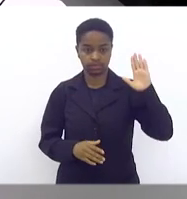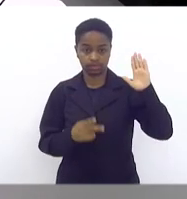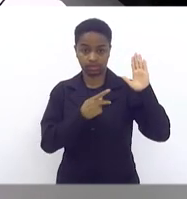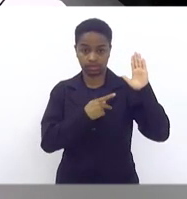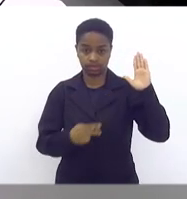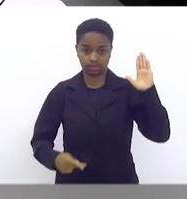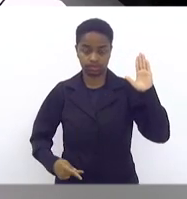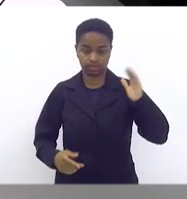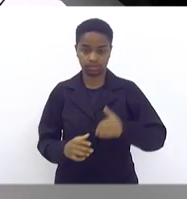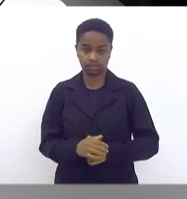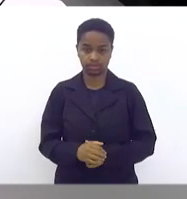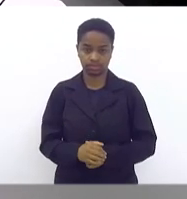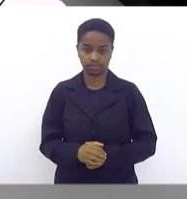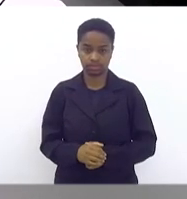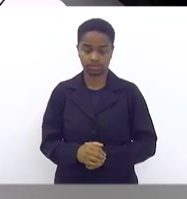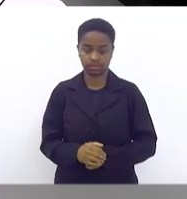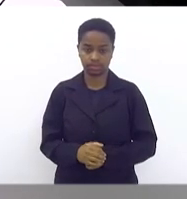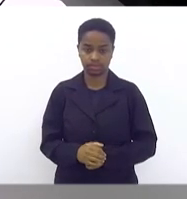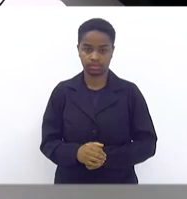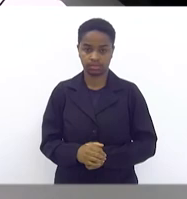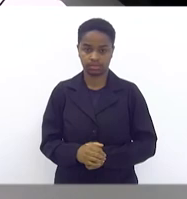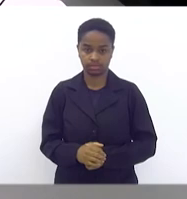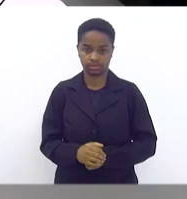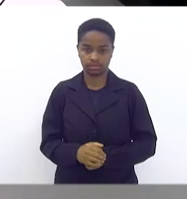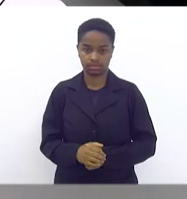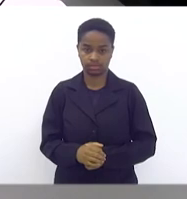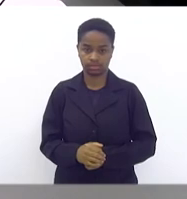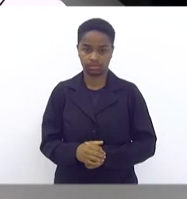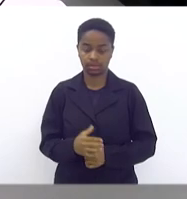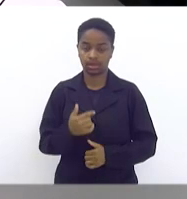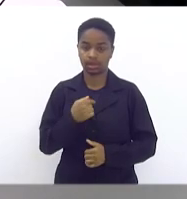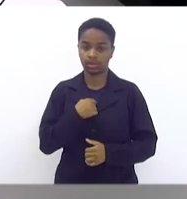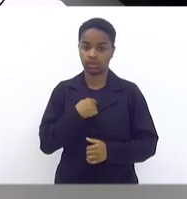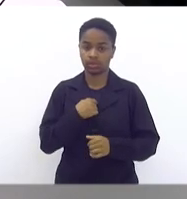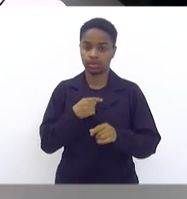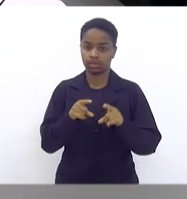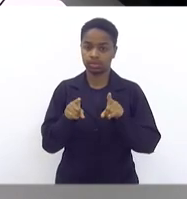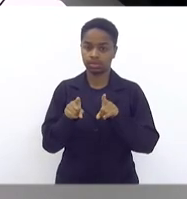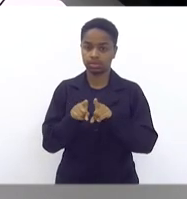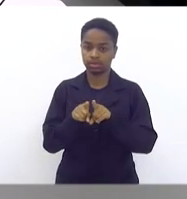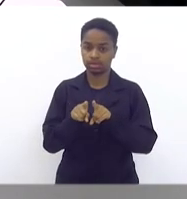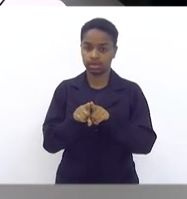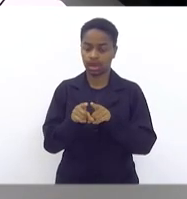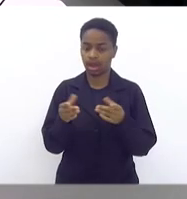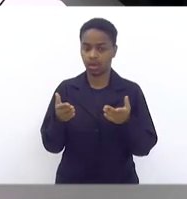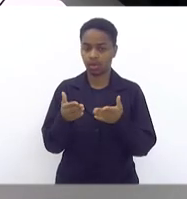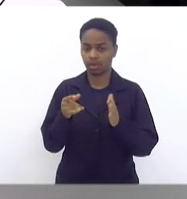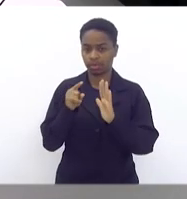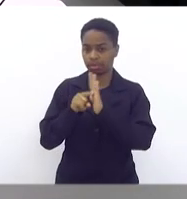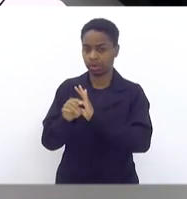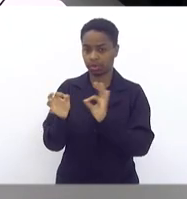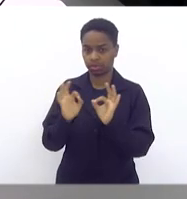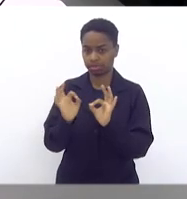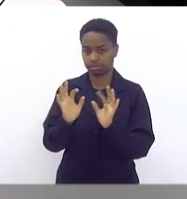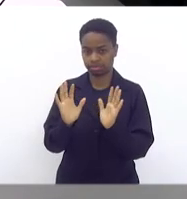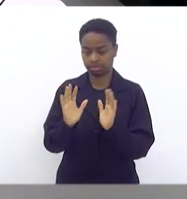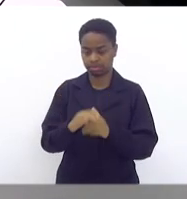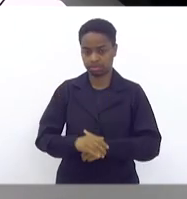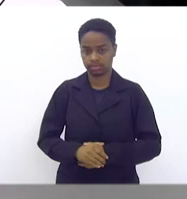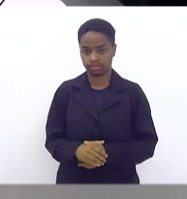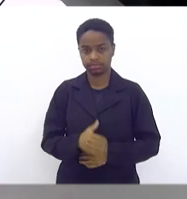pois não pois não senhor Deputado munir também no momento não tenho perguntas não